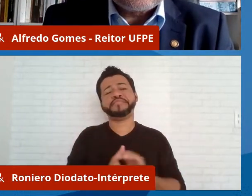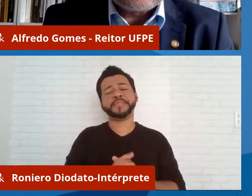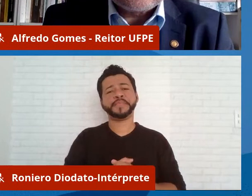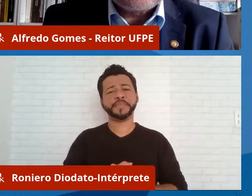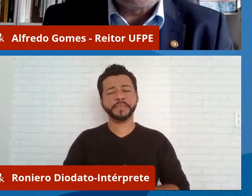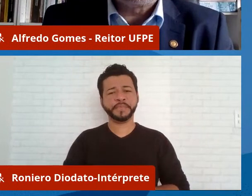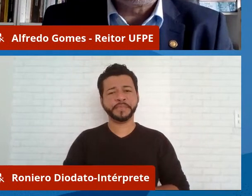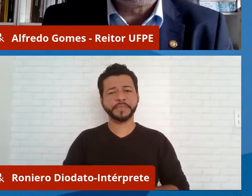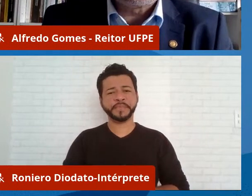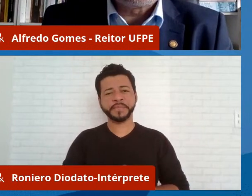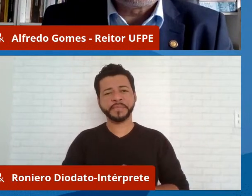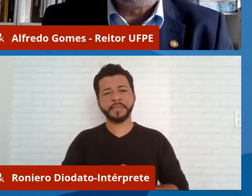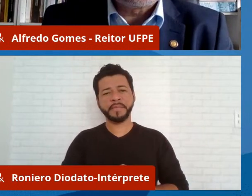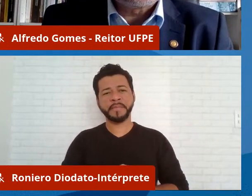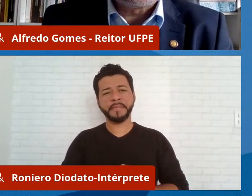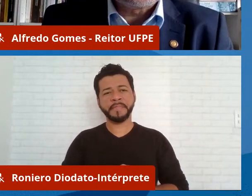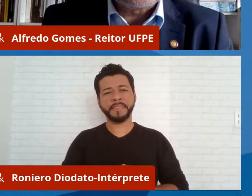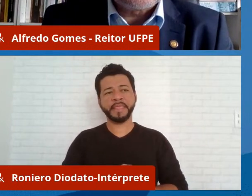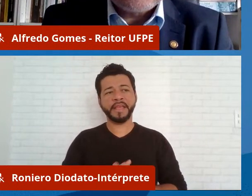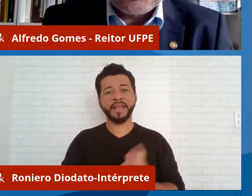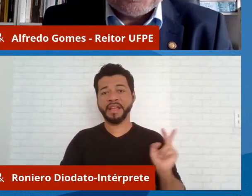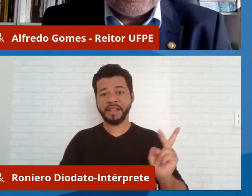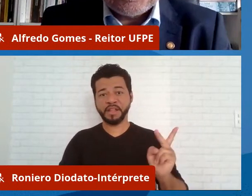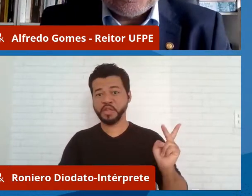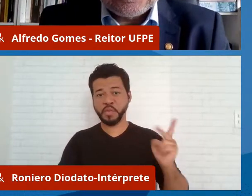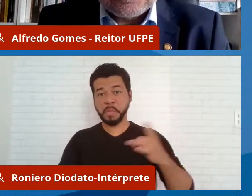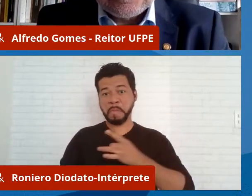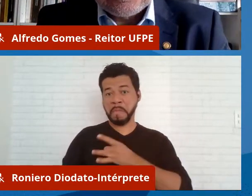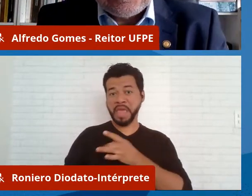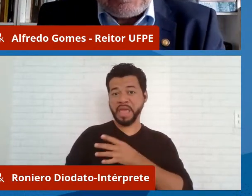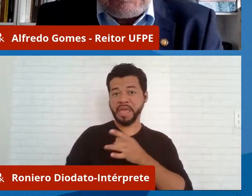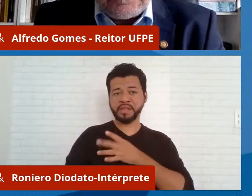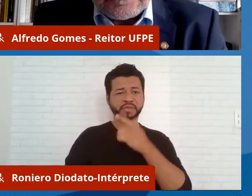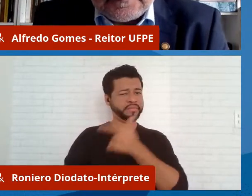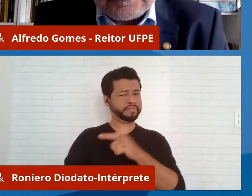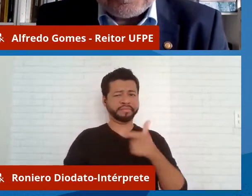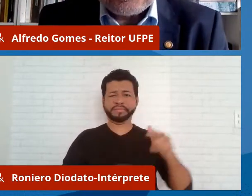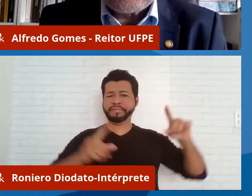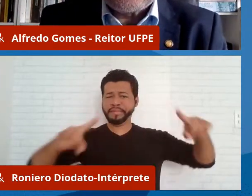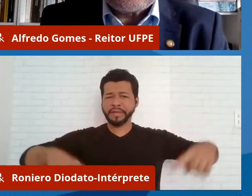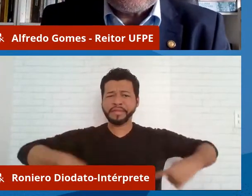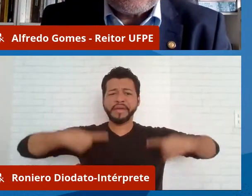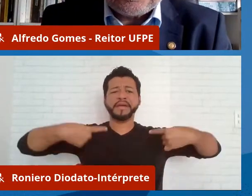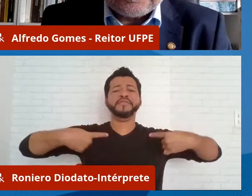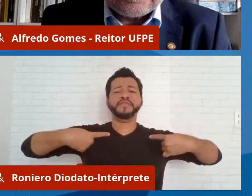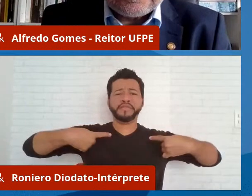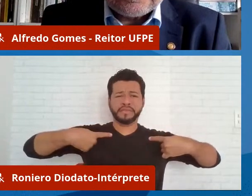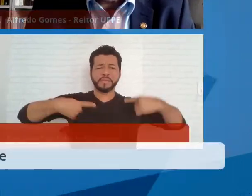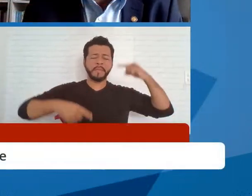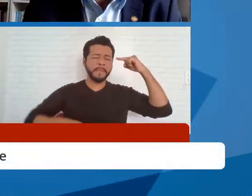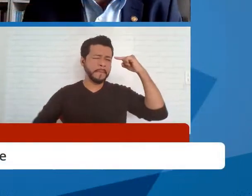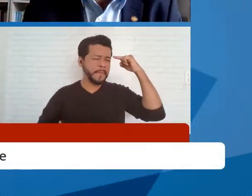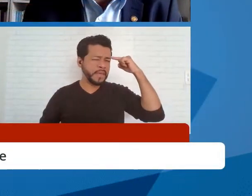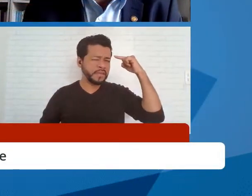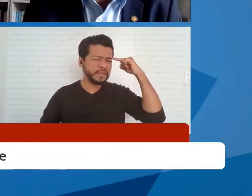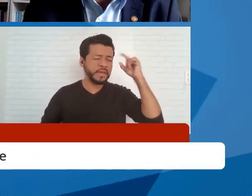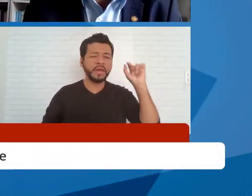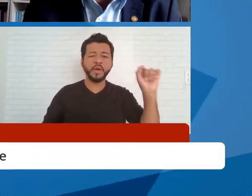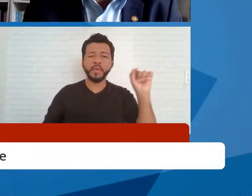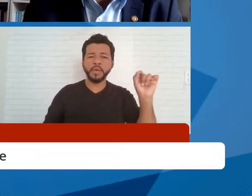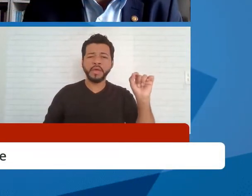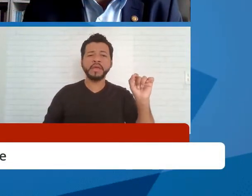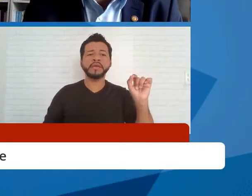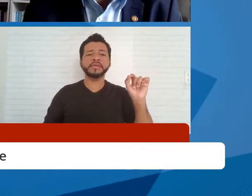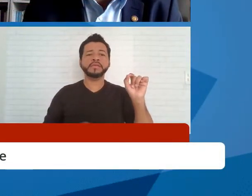não ficaram com medo de enfrentar o desafio de pensar o intercâmbio do GT, que é